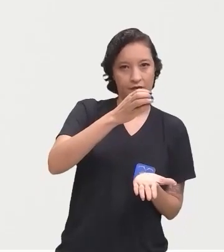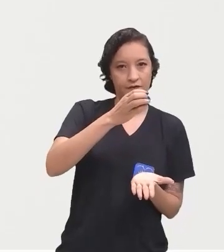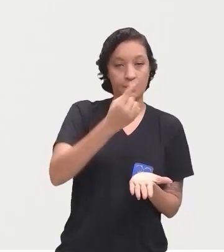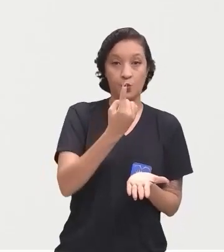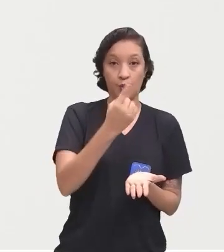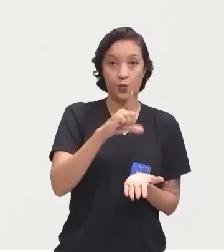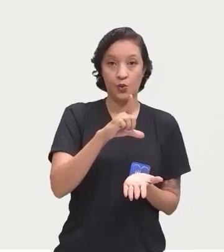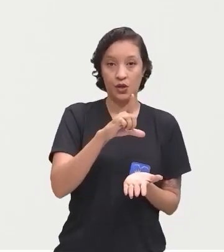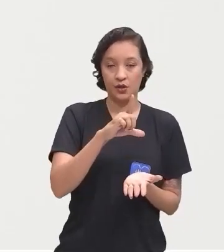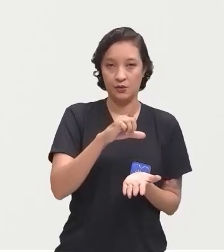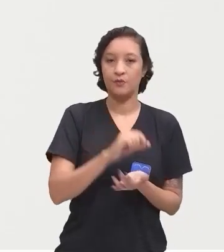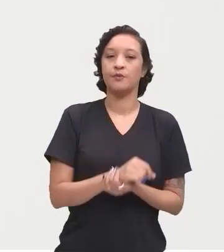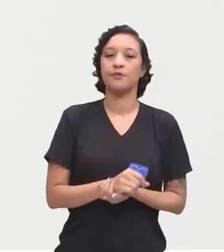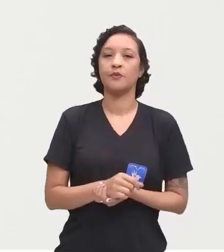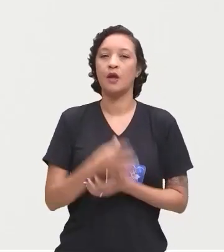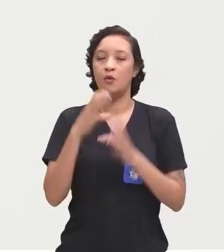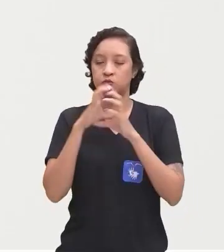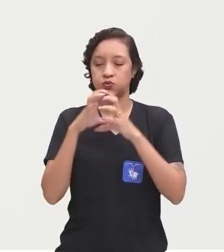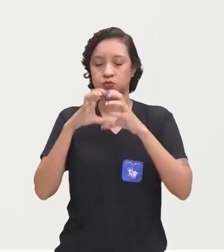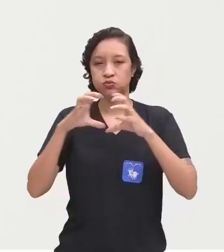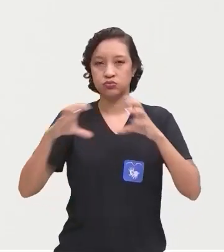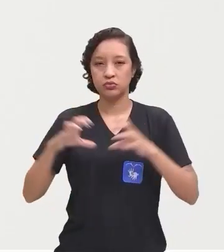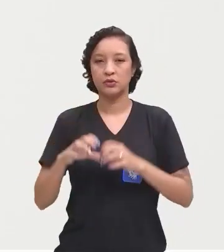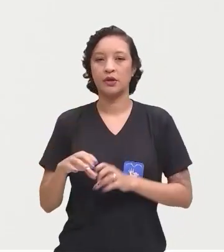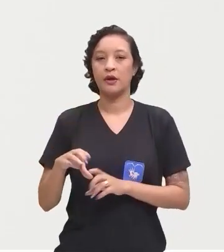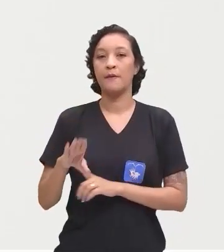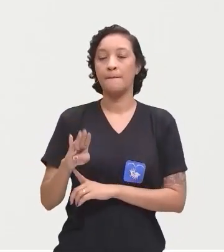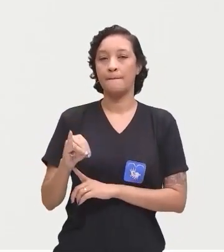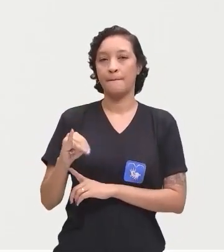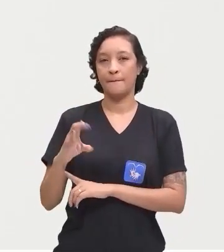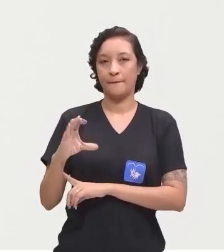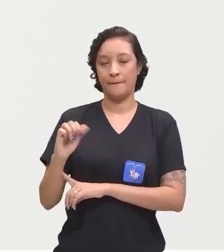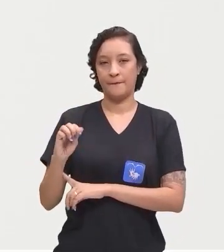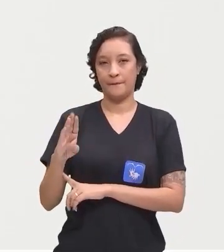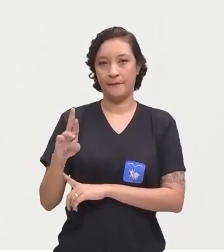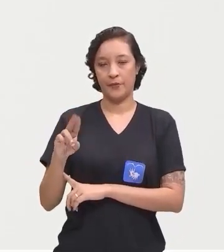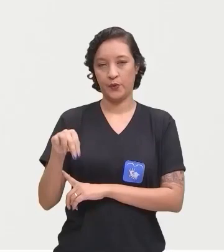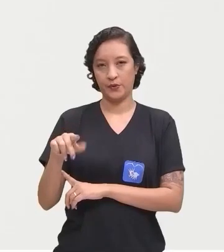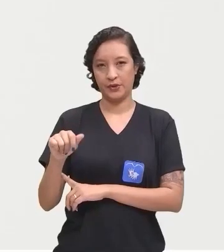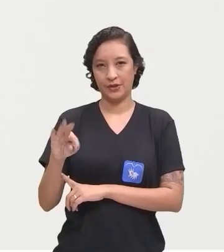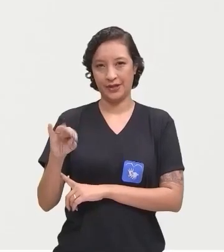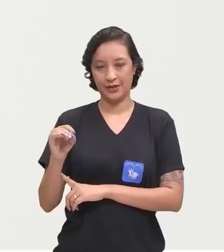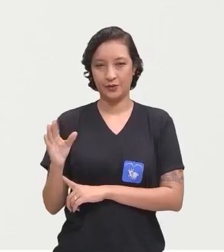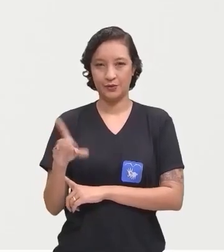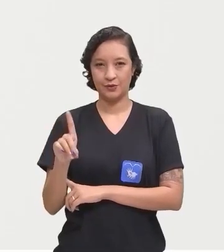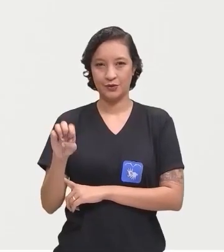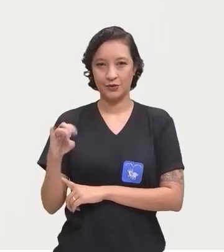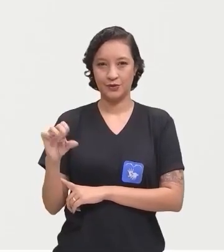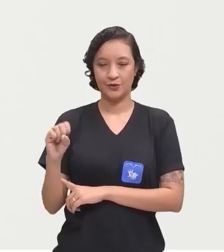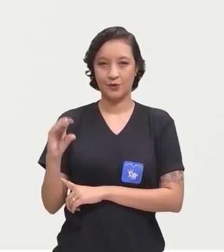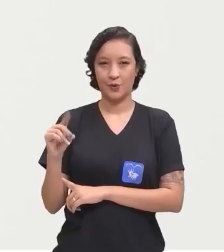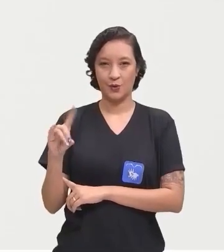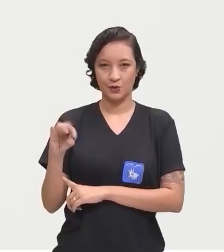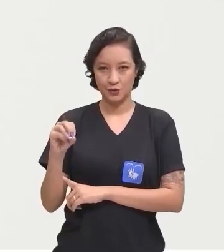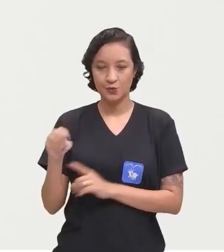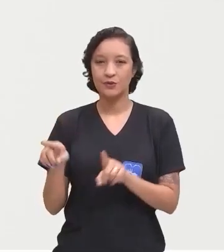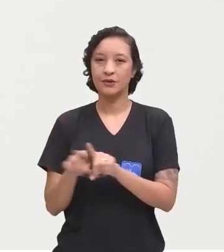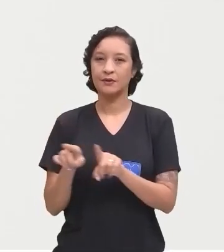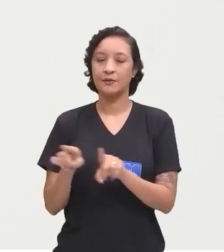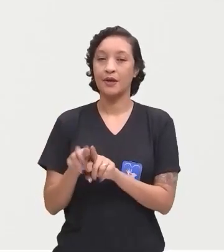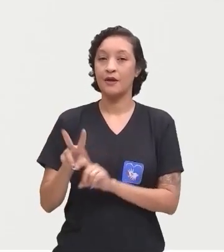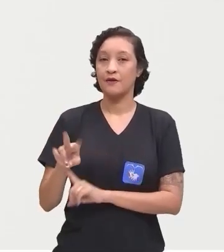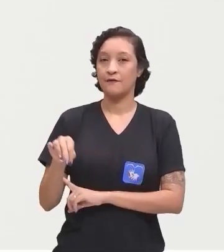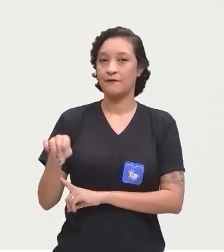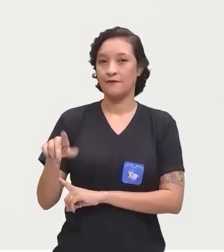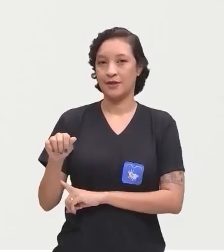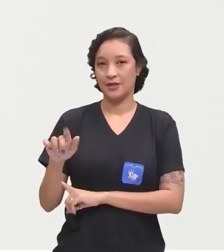litro, balões, bicarbonato de sódio, vinagre e funil. Vamos